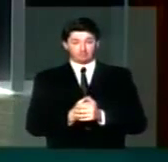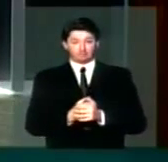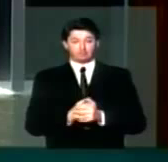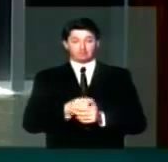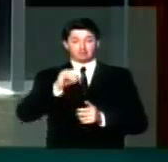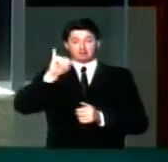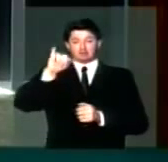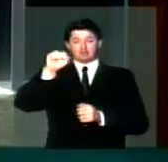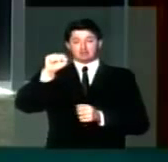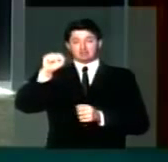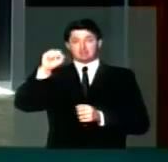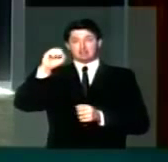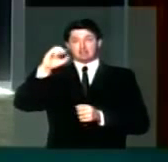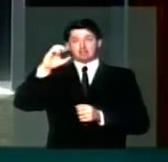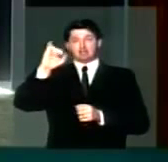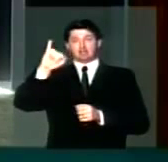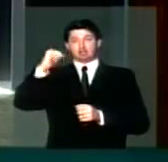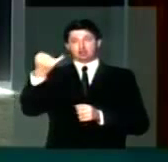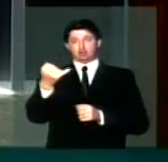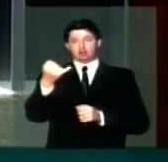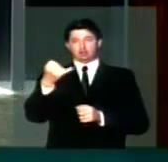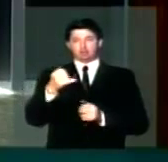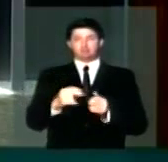sigla ICIJ